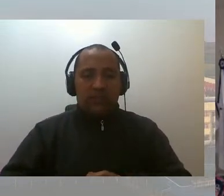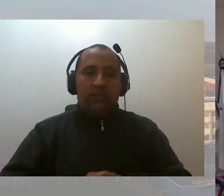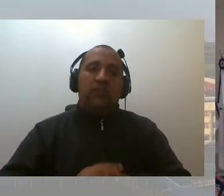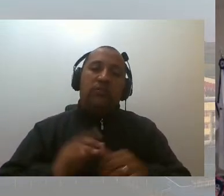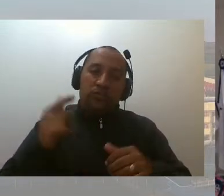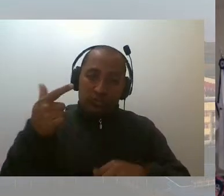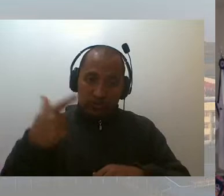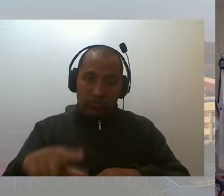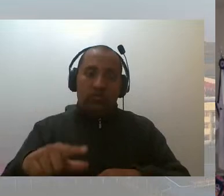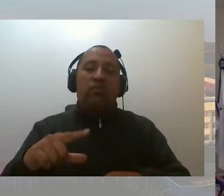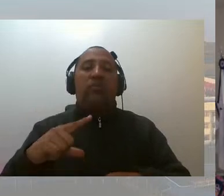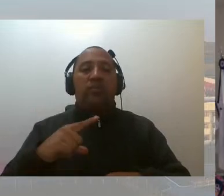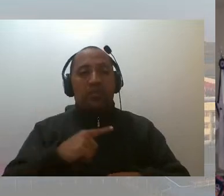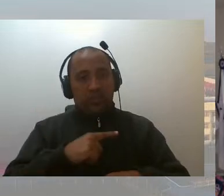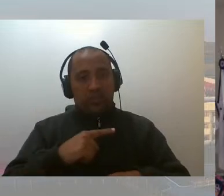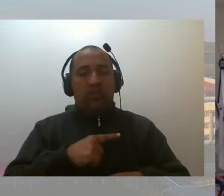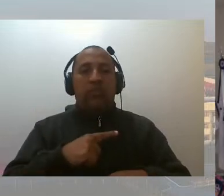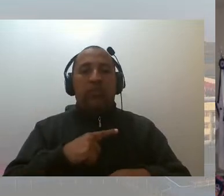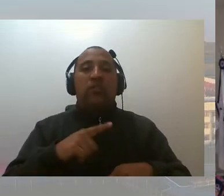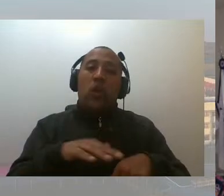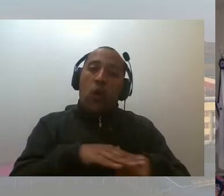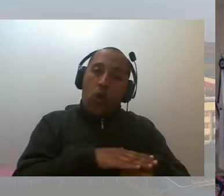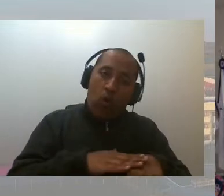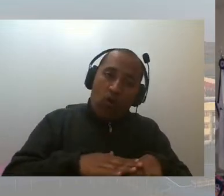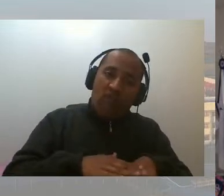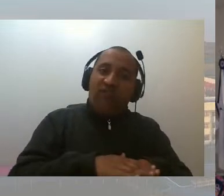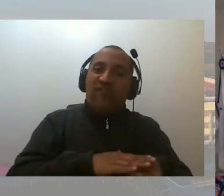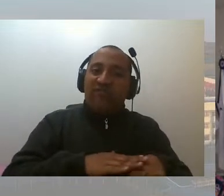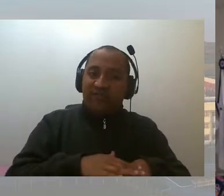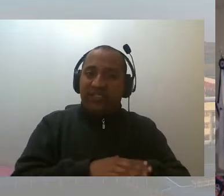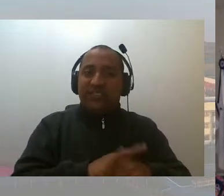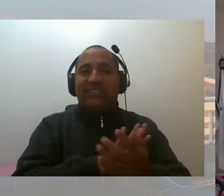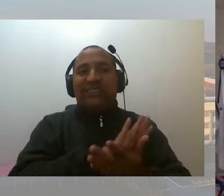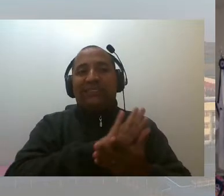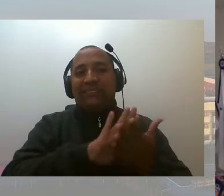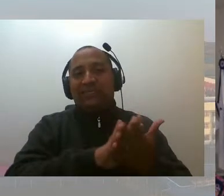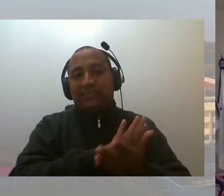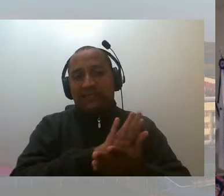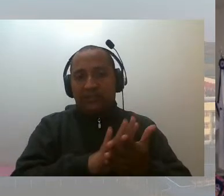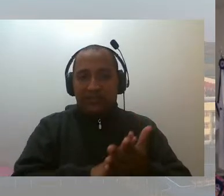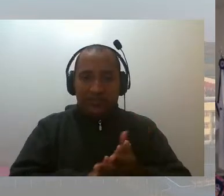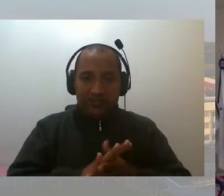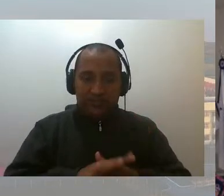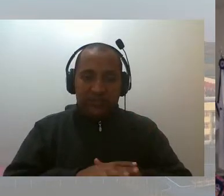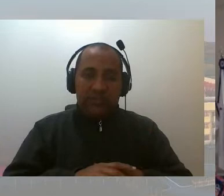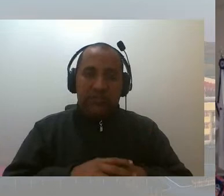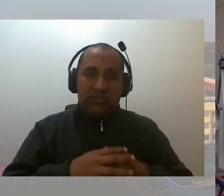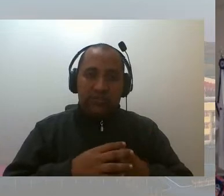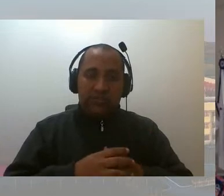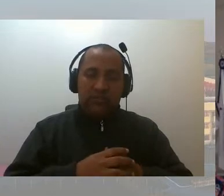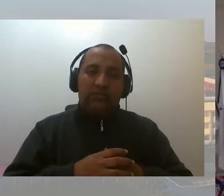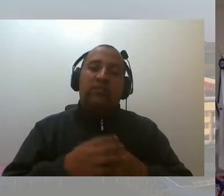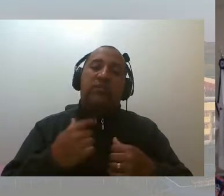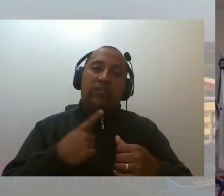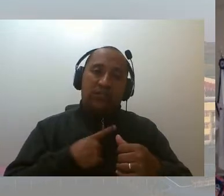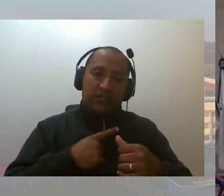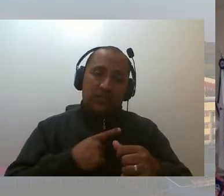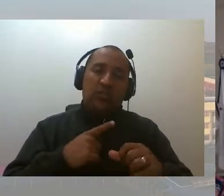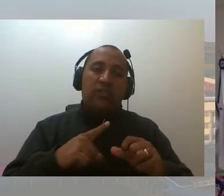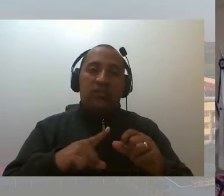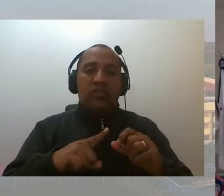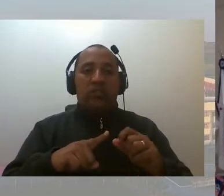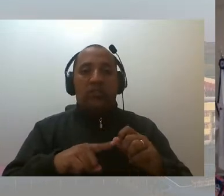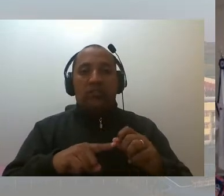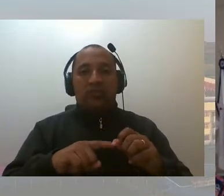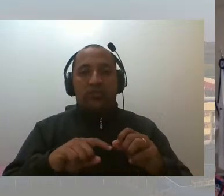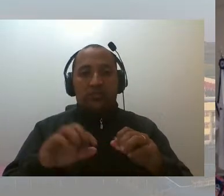Novamente, e quase nenhum diálogo com a base. E na movimentação e